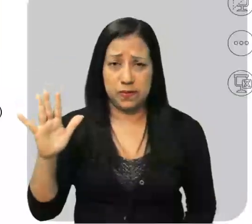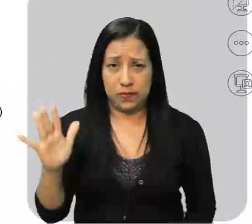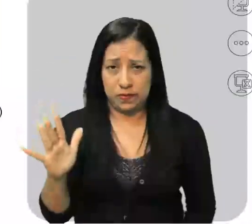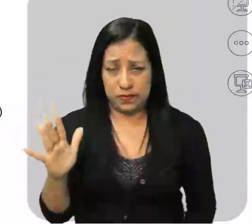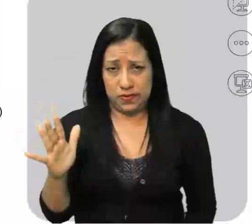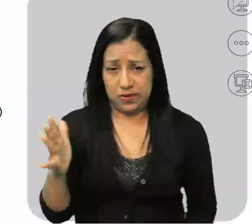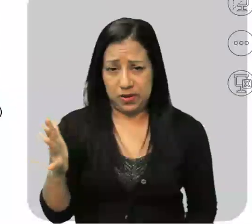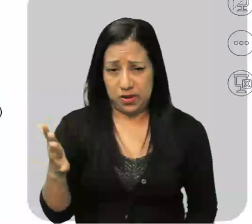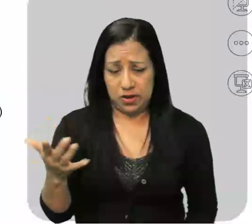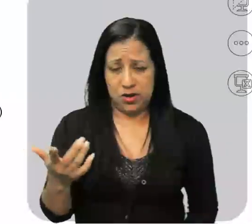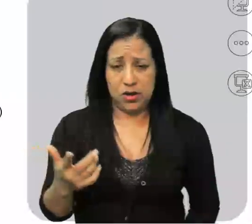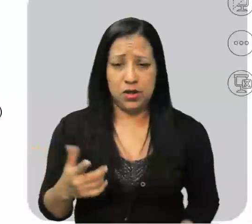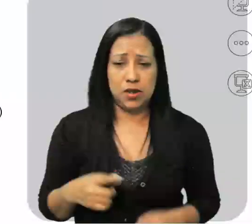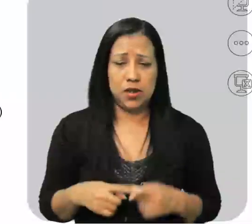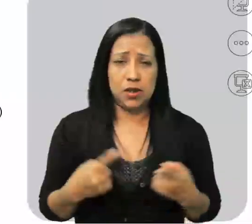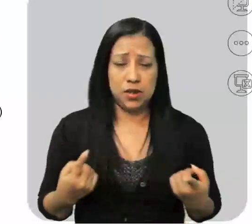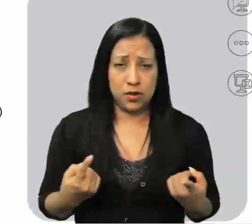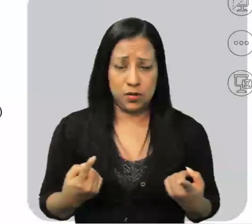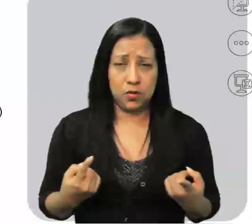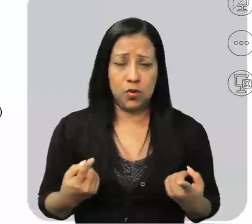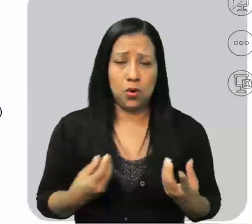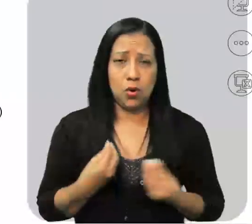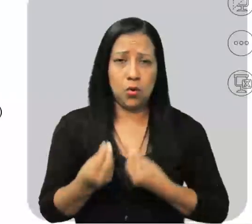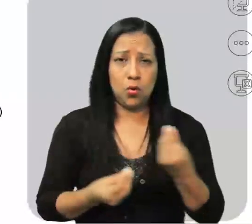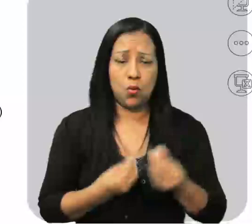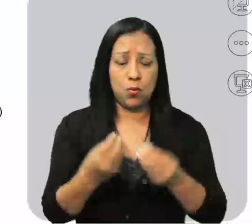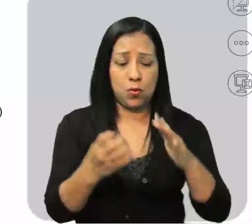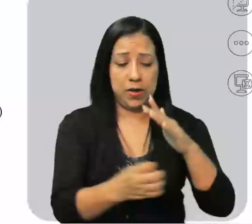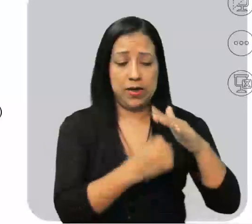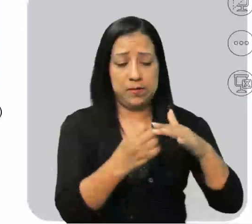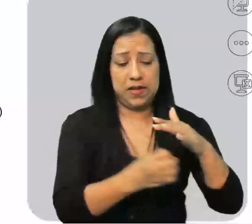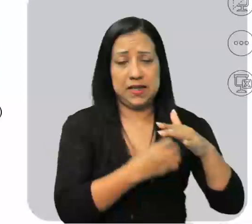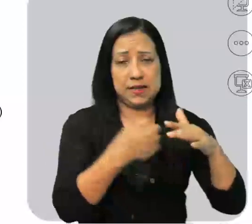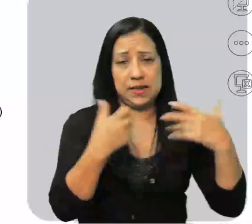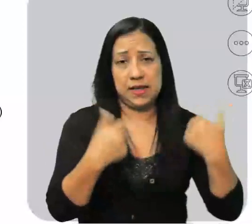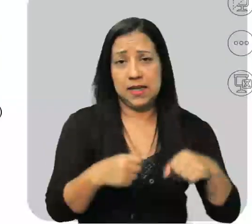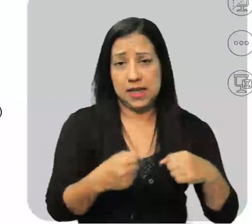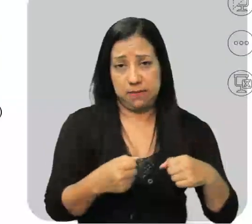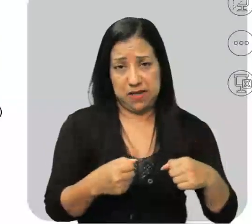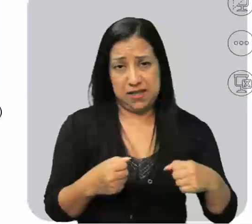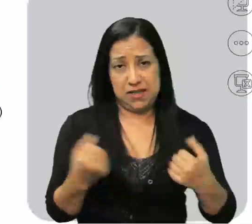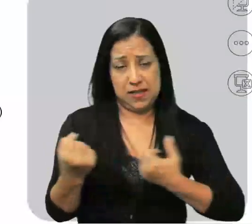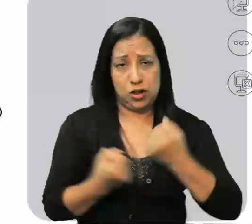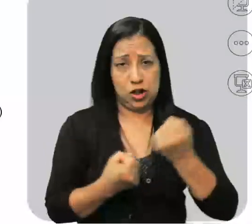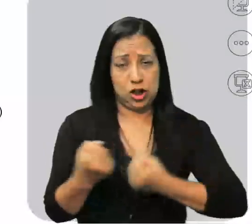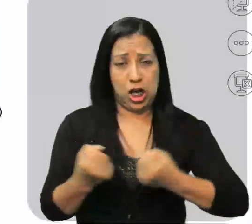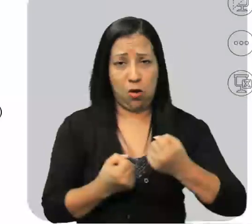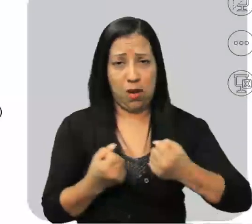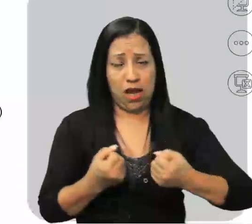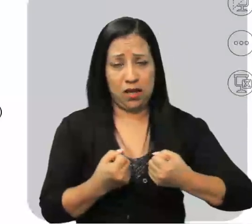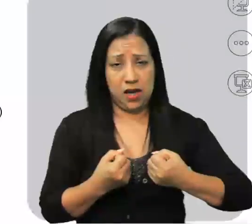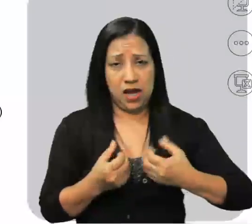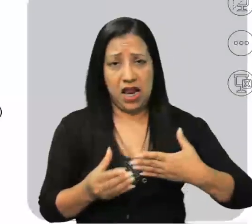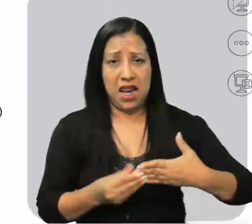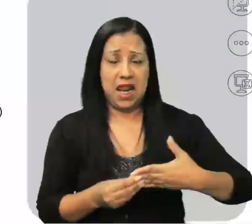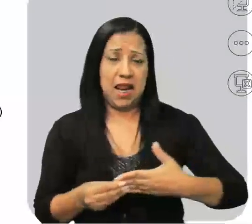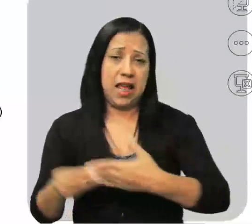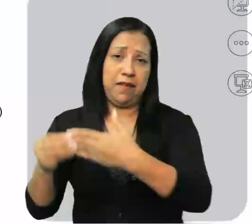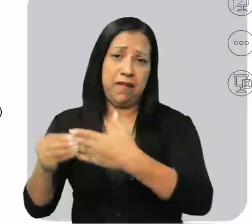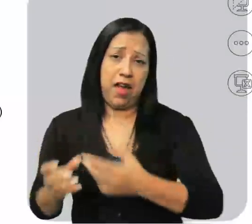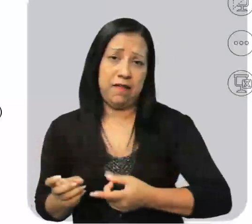do alto custo arcado pelas empresas com o transporte de mercadorias. Ou